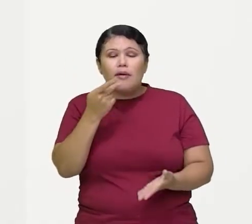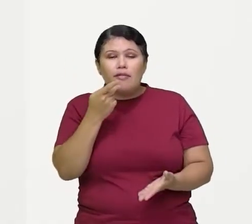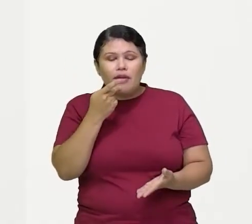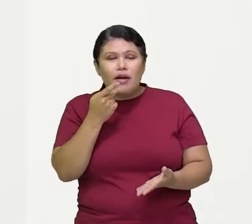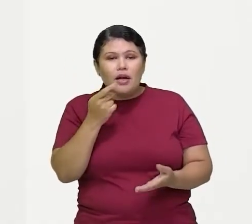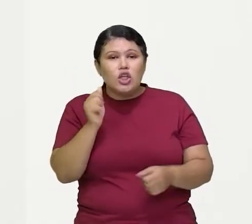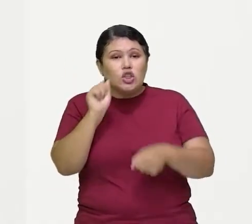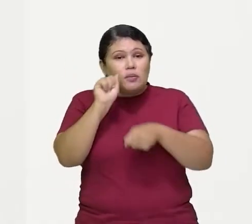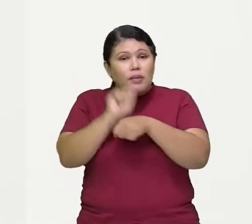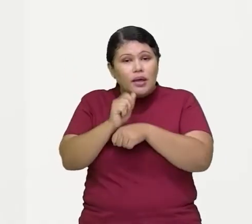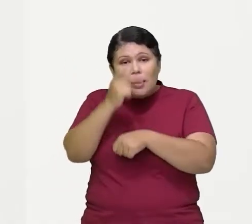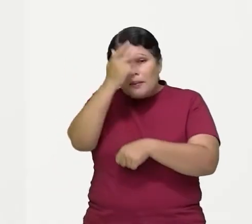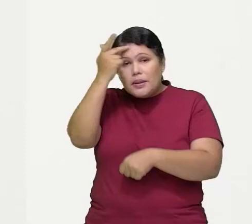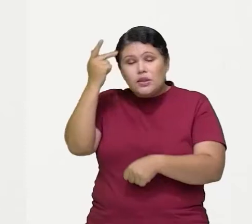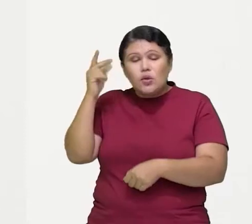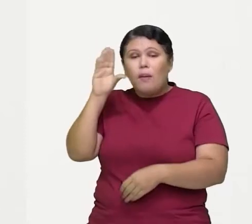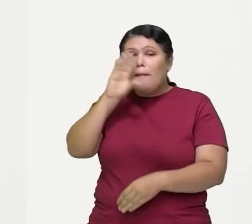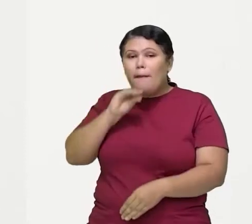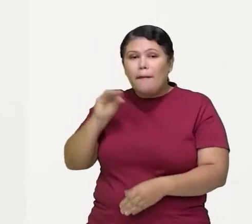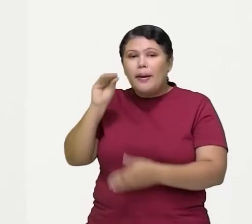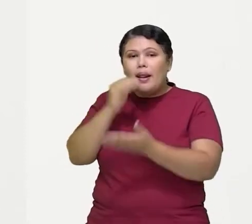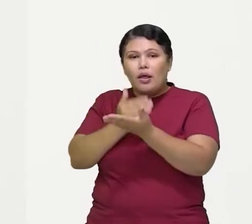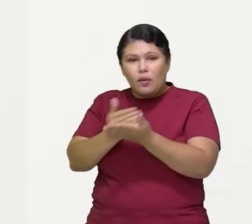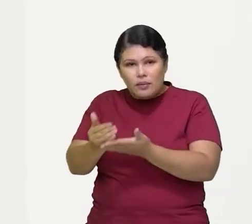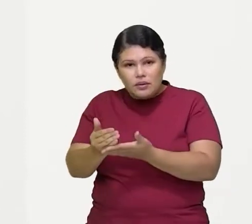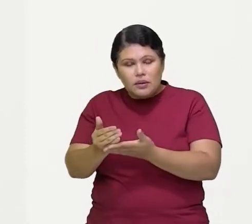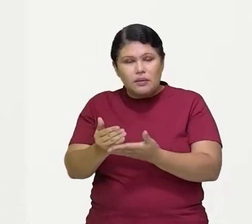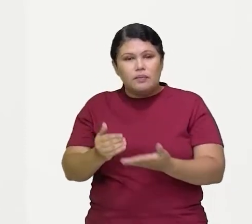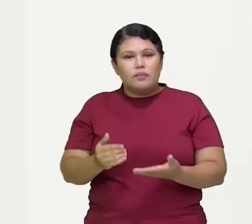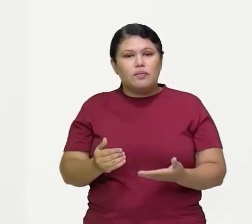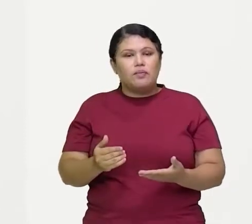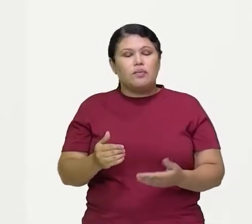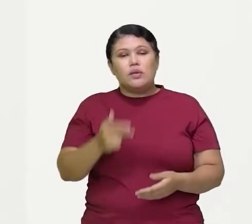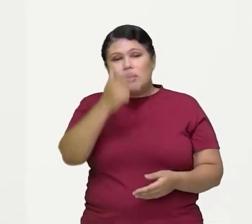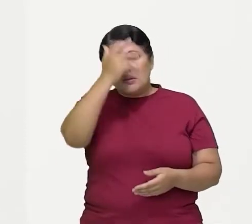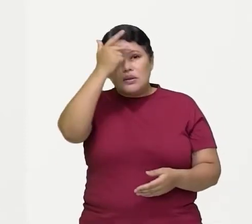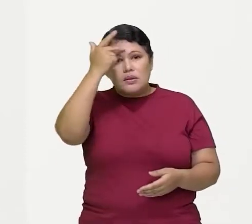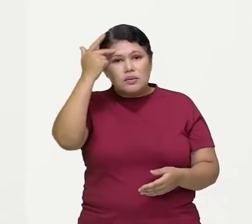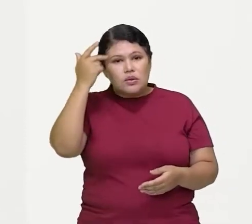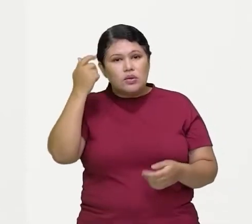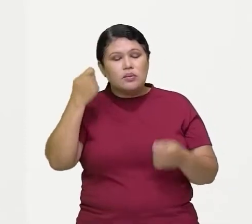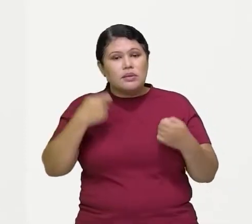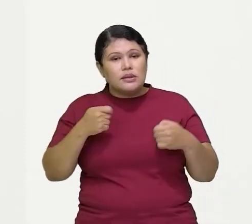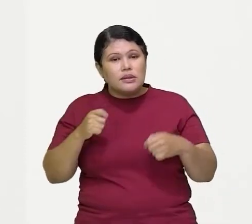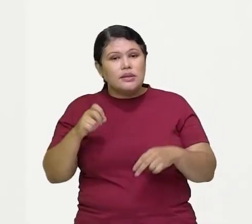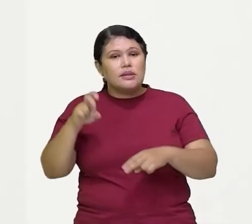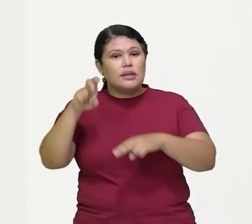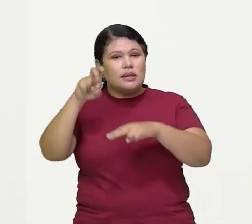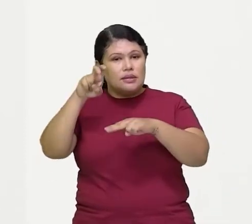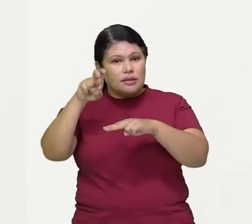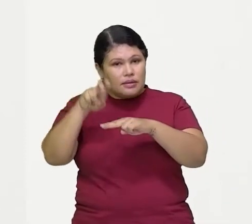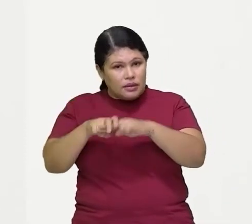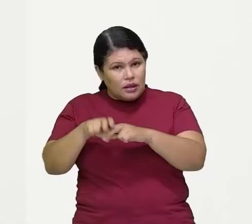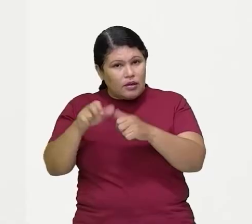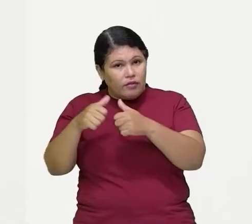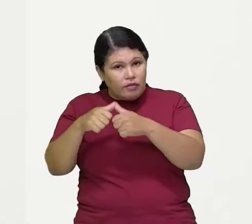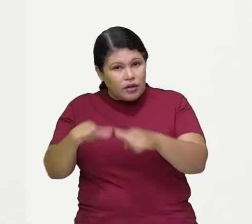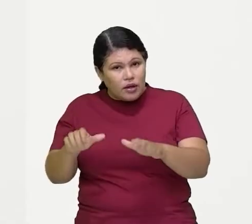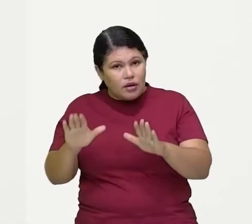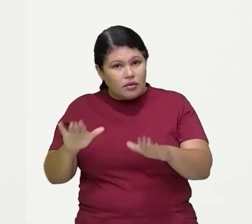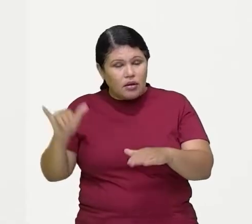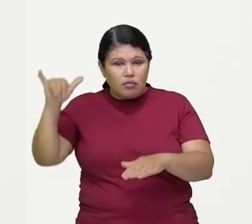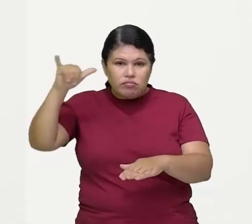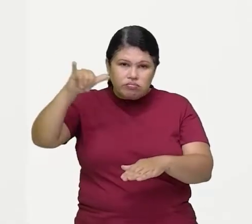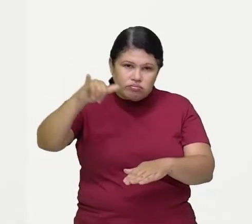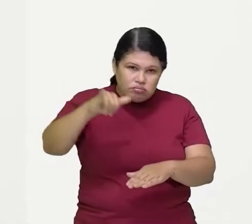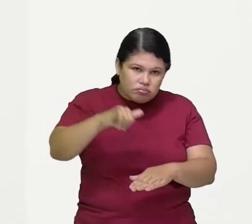A aeromoça falou. 2 pontos. Os passageiros devem permanecer sentados até o